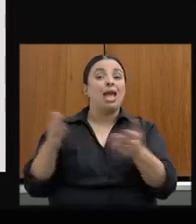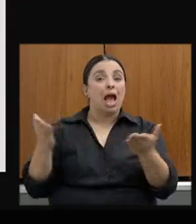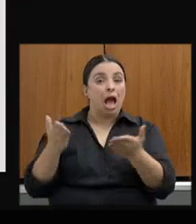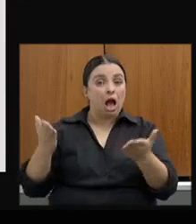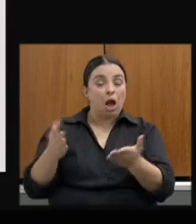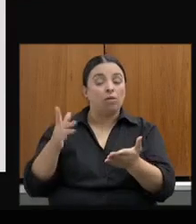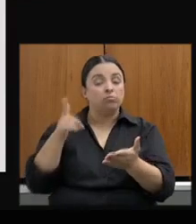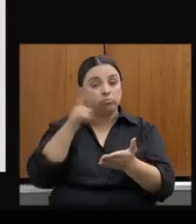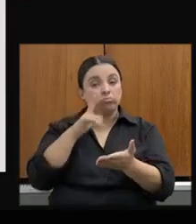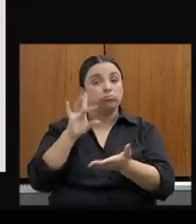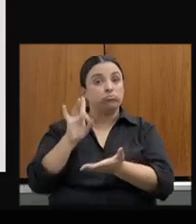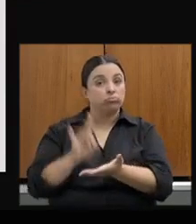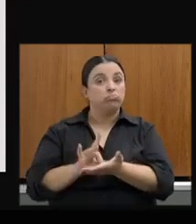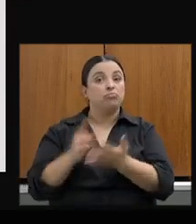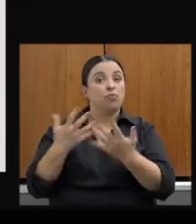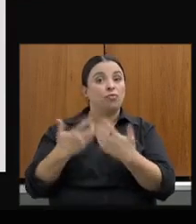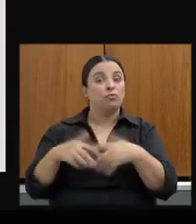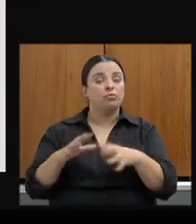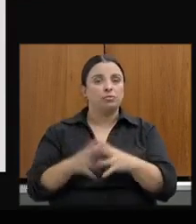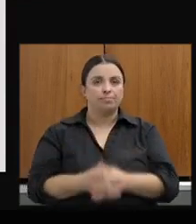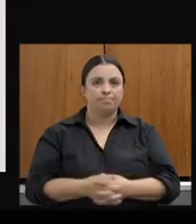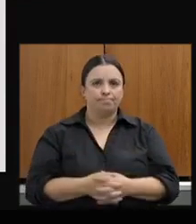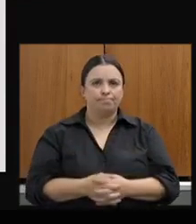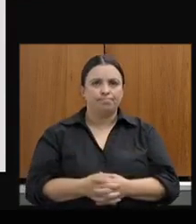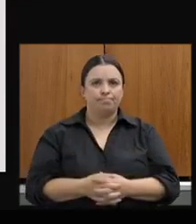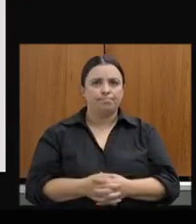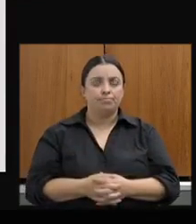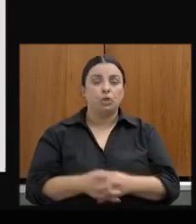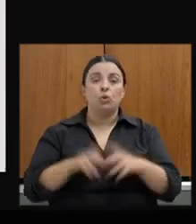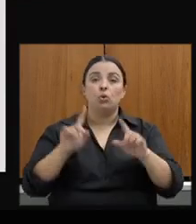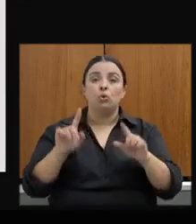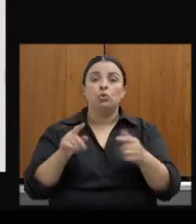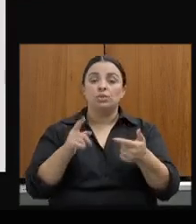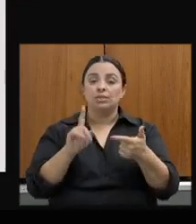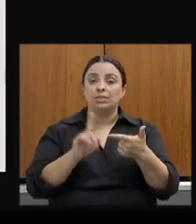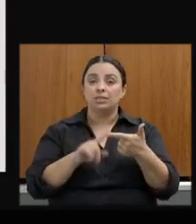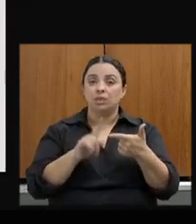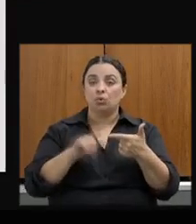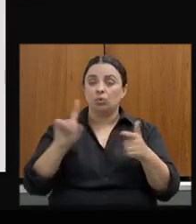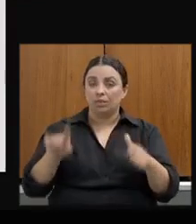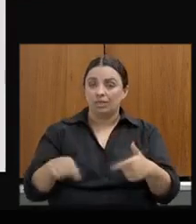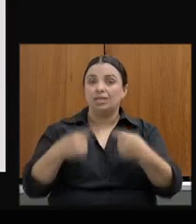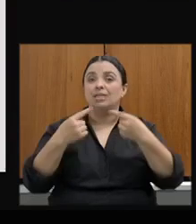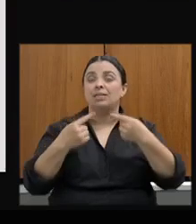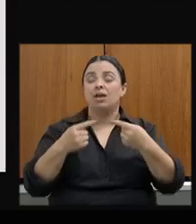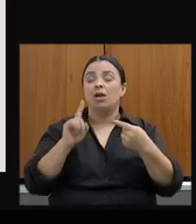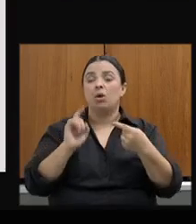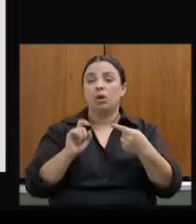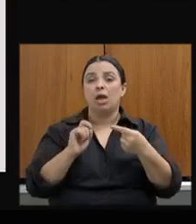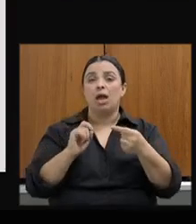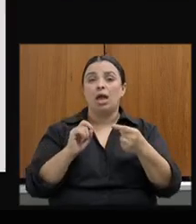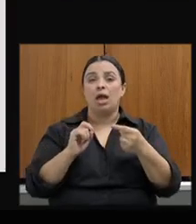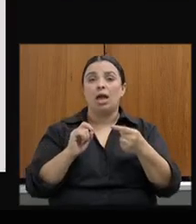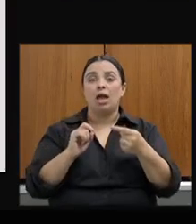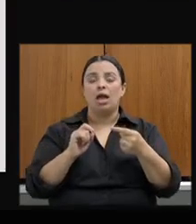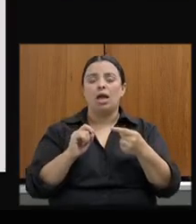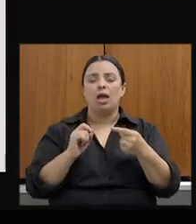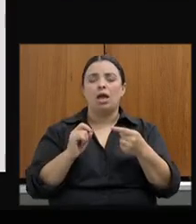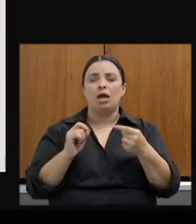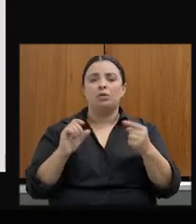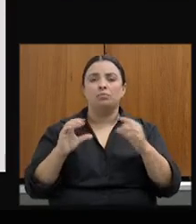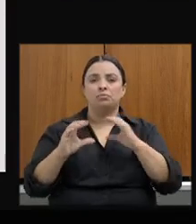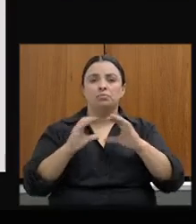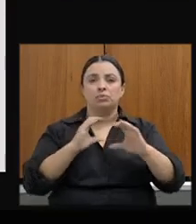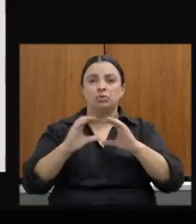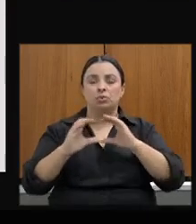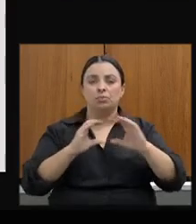segundo desafio EA otimização da comunicação entre a unidade de recebimento